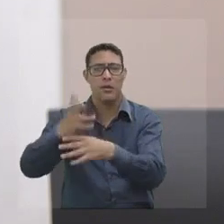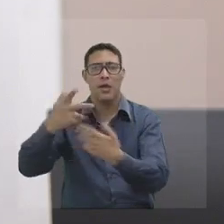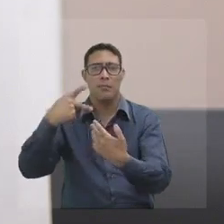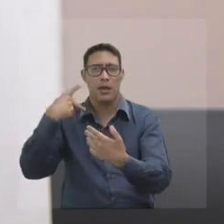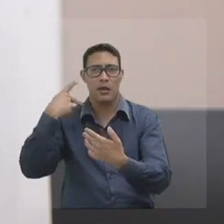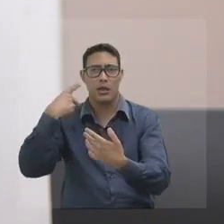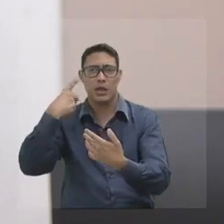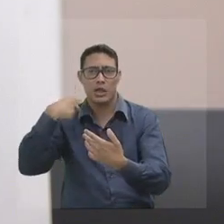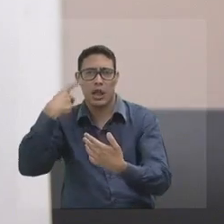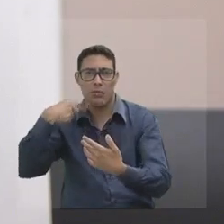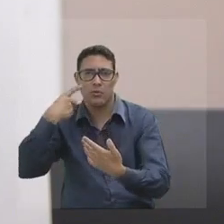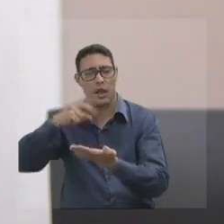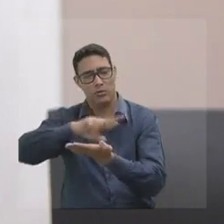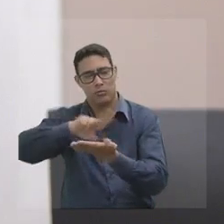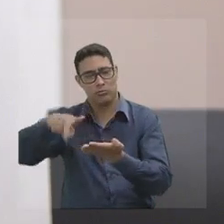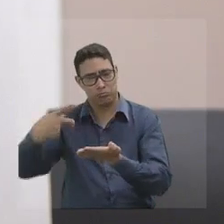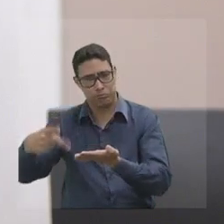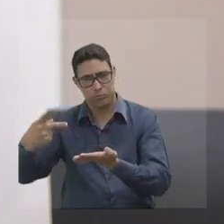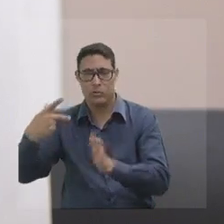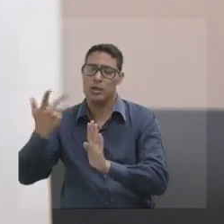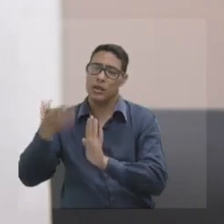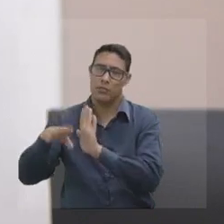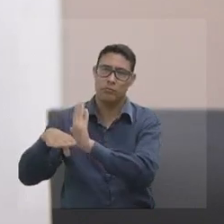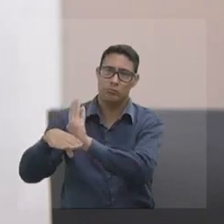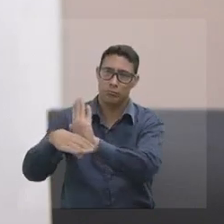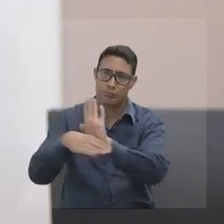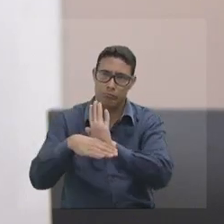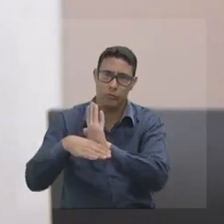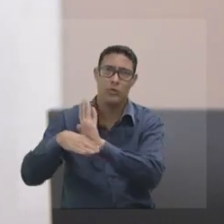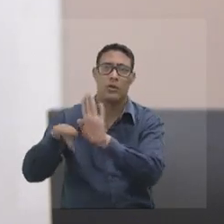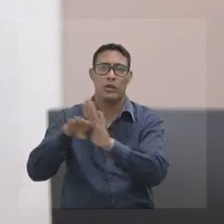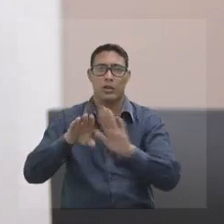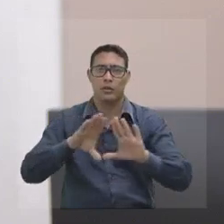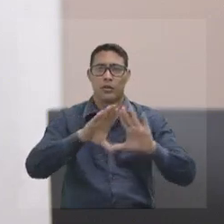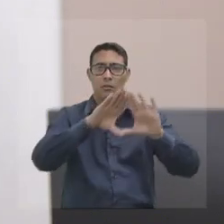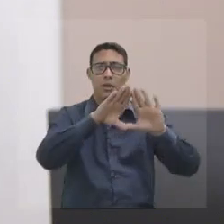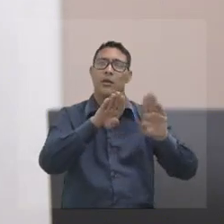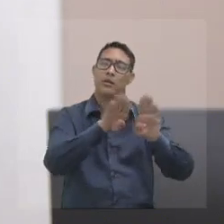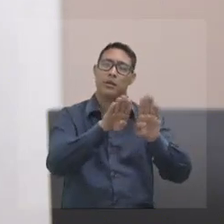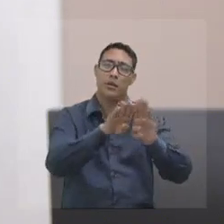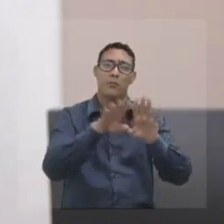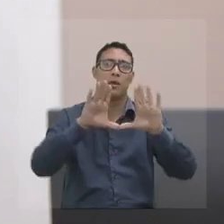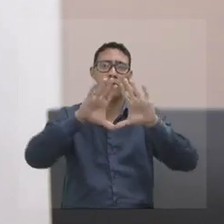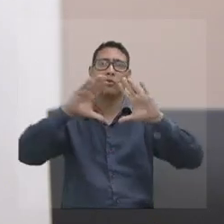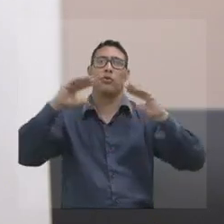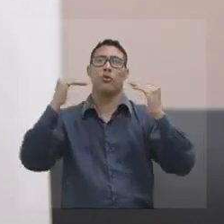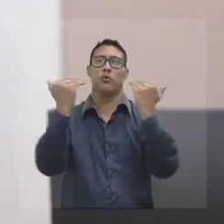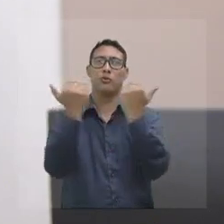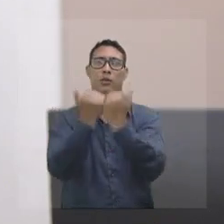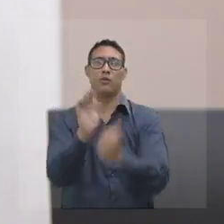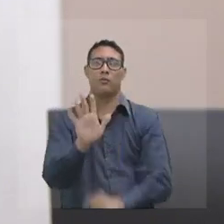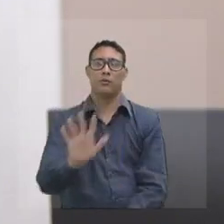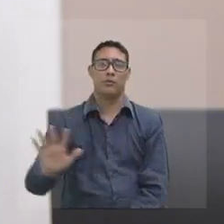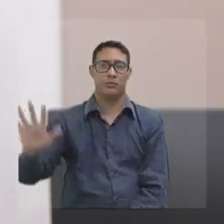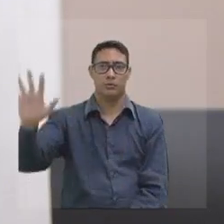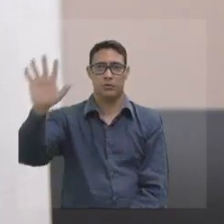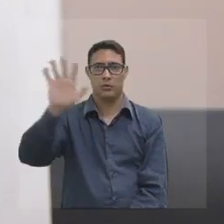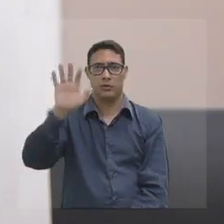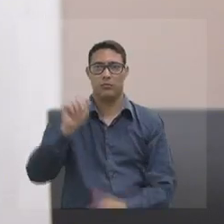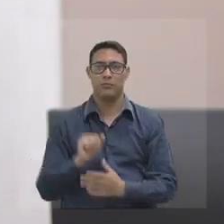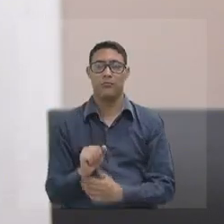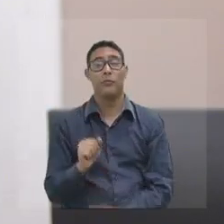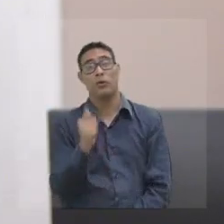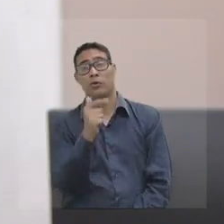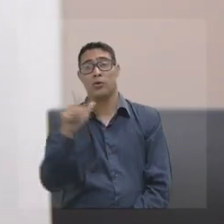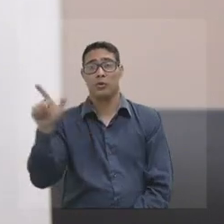deputados aqui né da Assembleia Legislativa mas também do congresso nacional um outro tema que